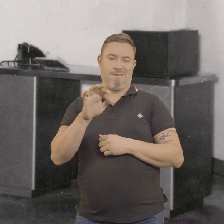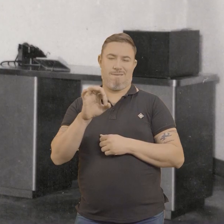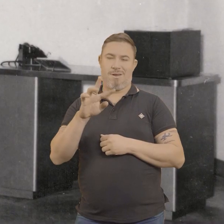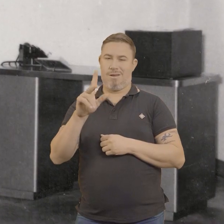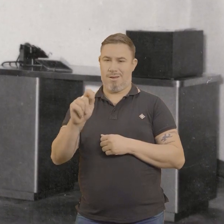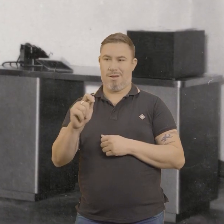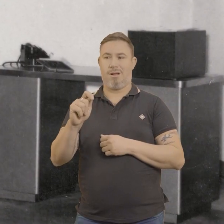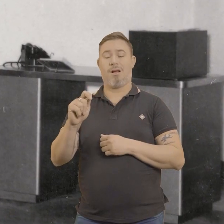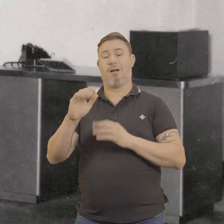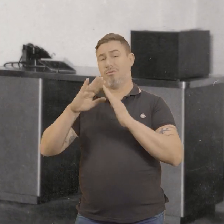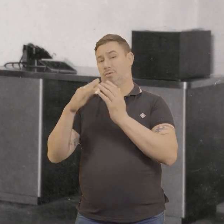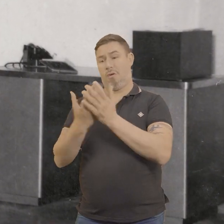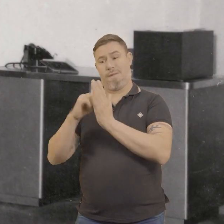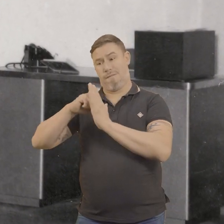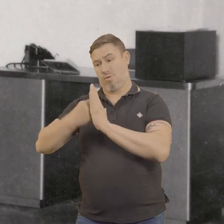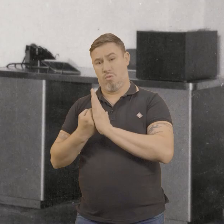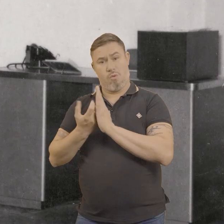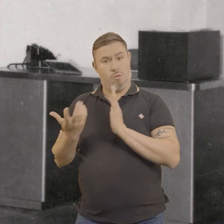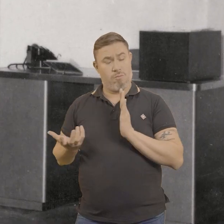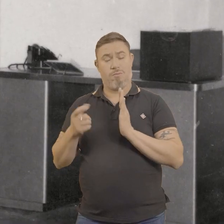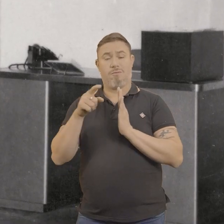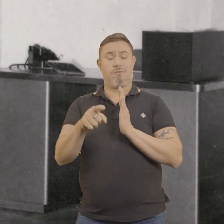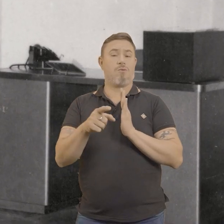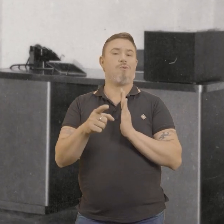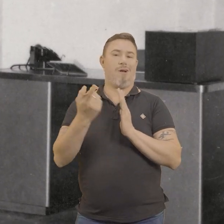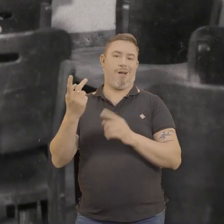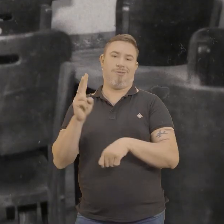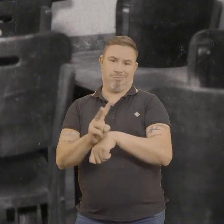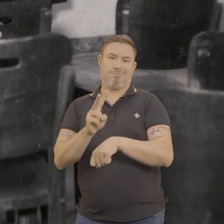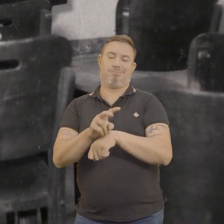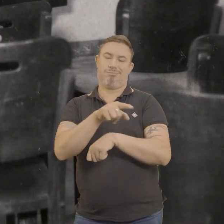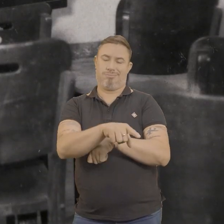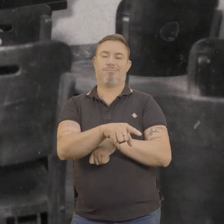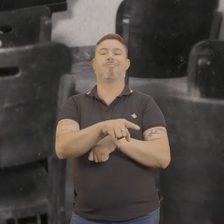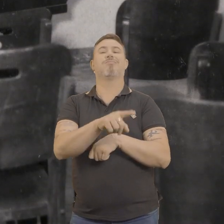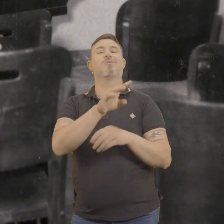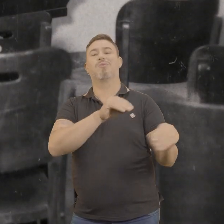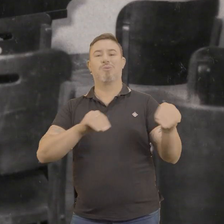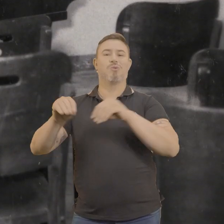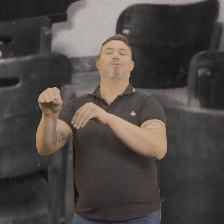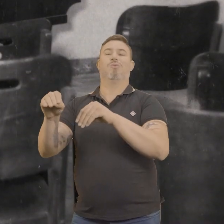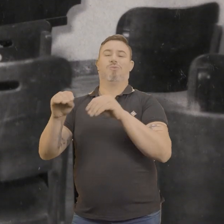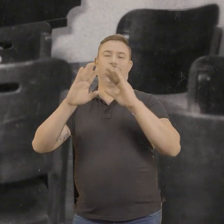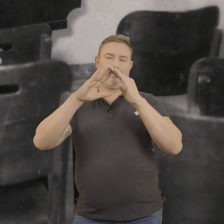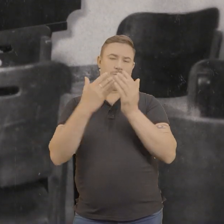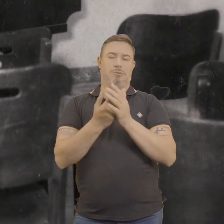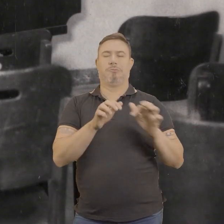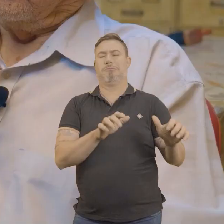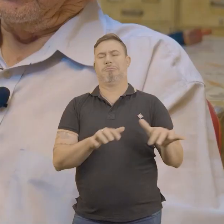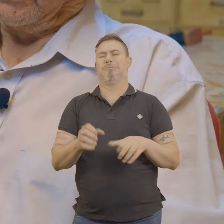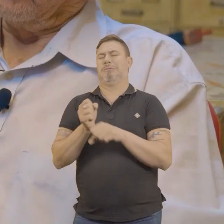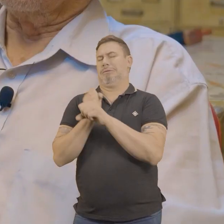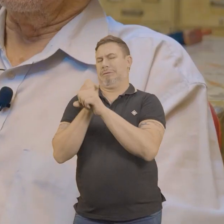fechou, a casa ficou servindo ao conservatório, para ali mudou-se. E ficou muitos anos